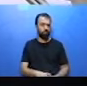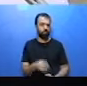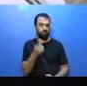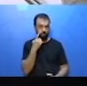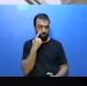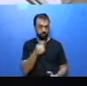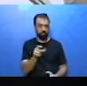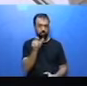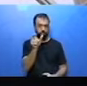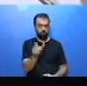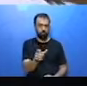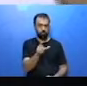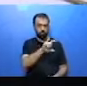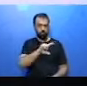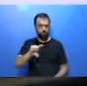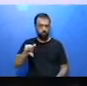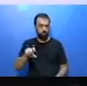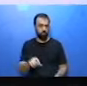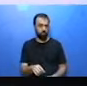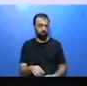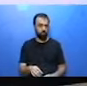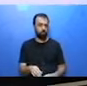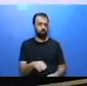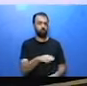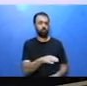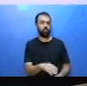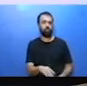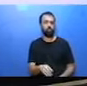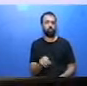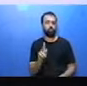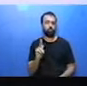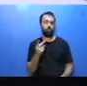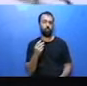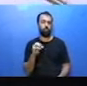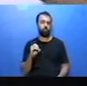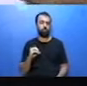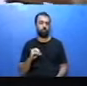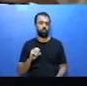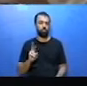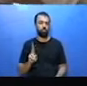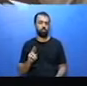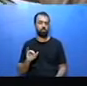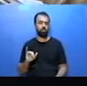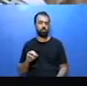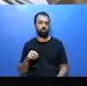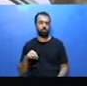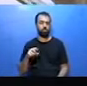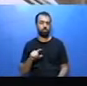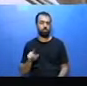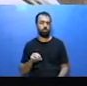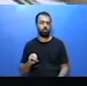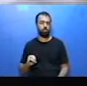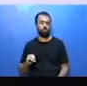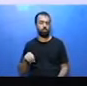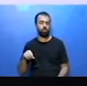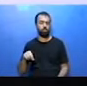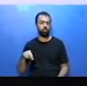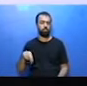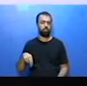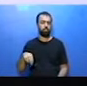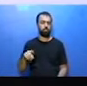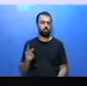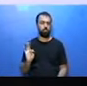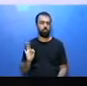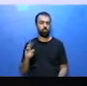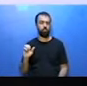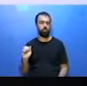cetinhas horizontal está dentada vertical está